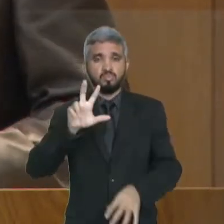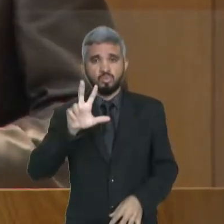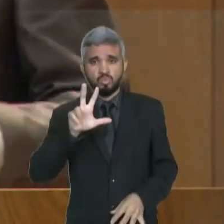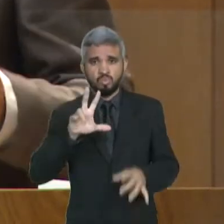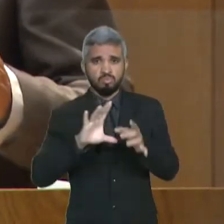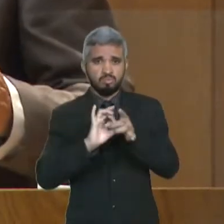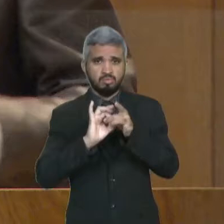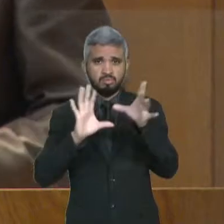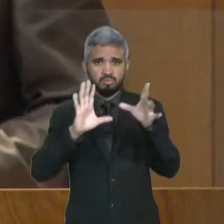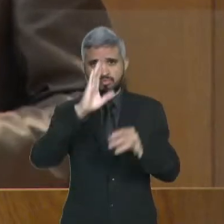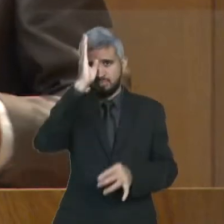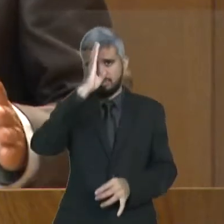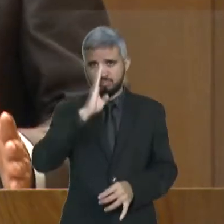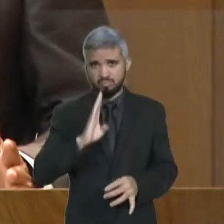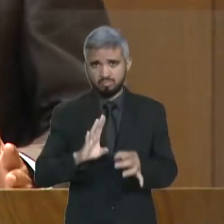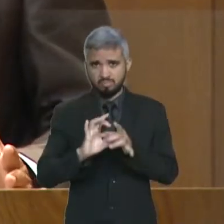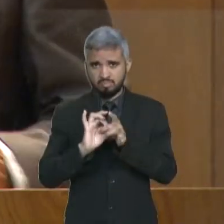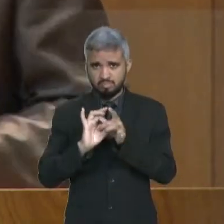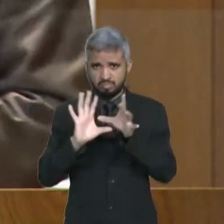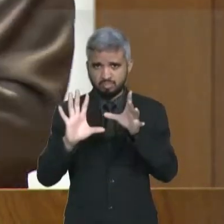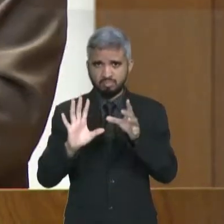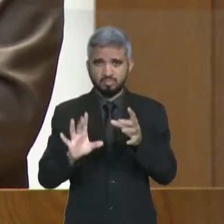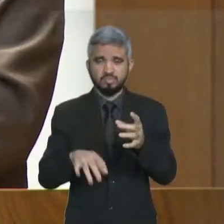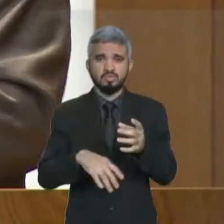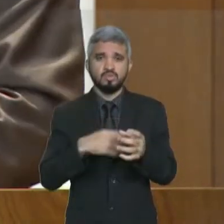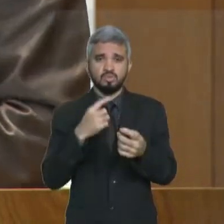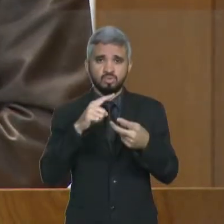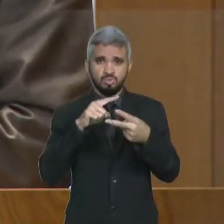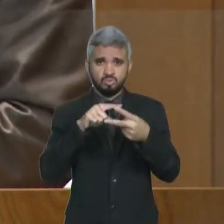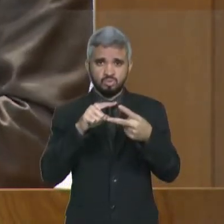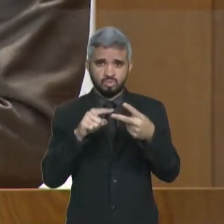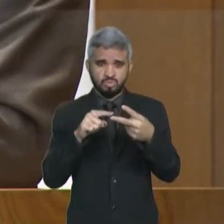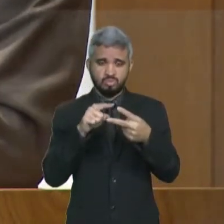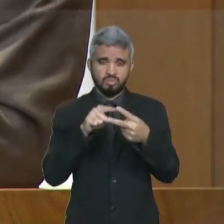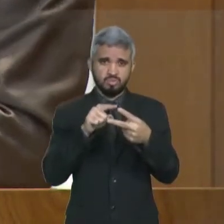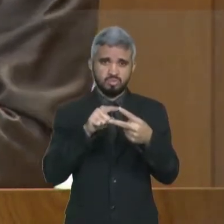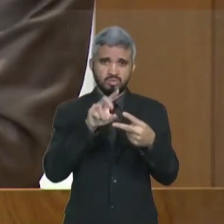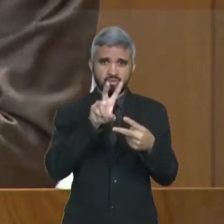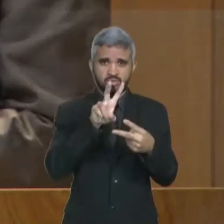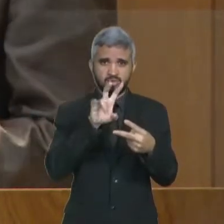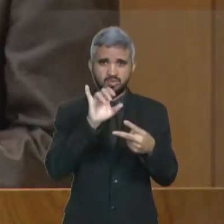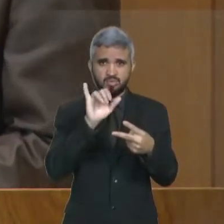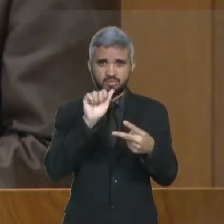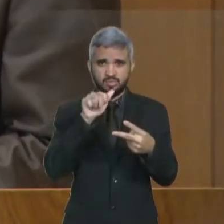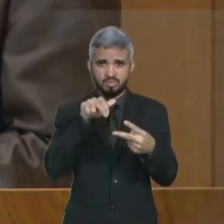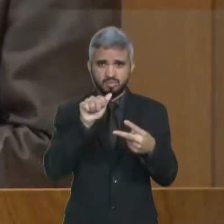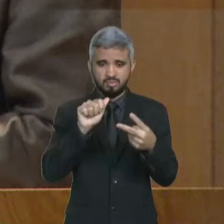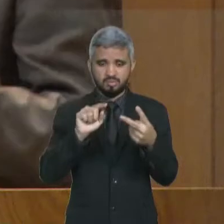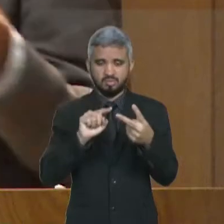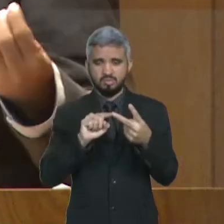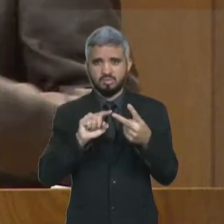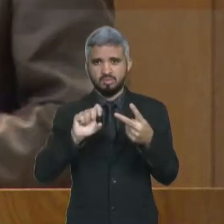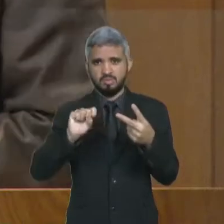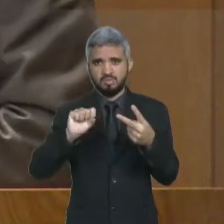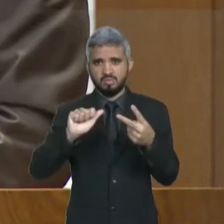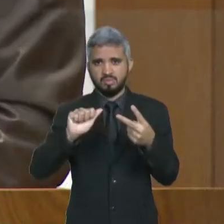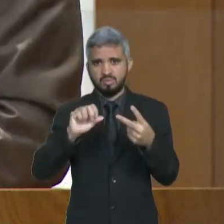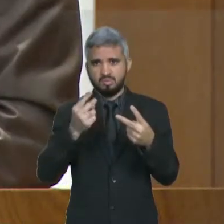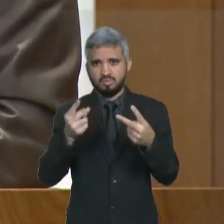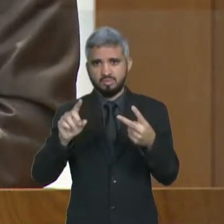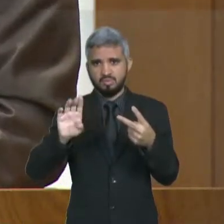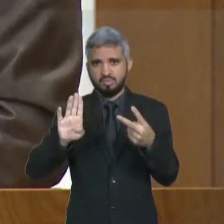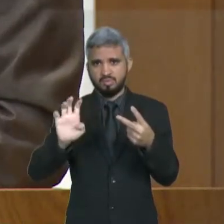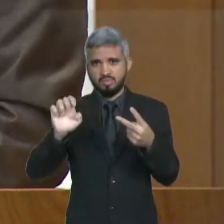duas cidades do Maranhão da Baixada Viana primeiro São Bento depois para não haver concorrência com os dois